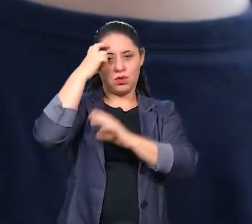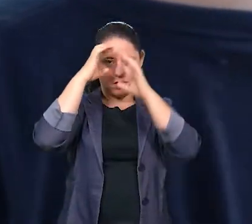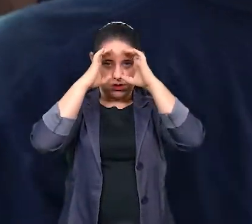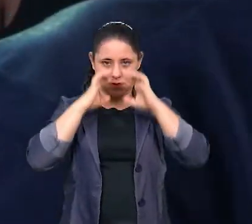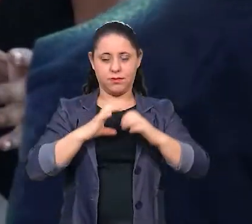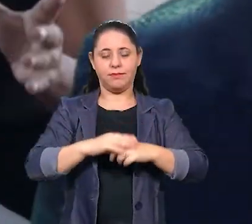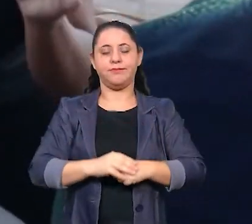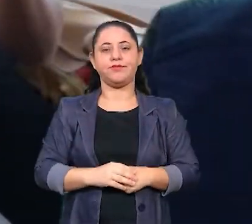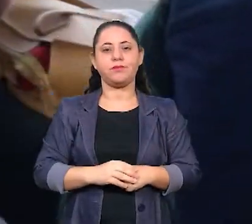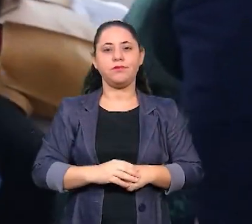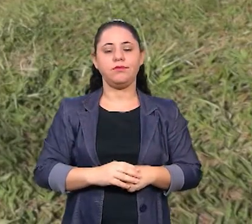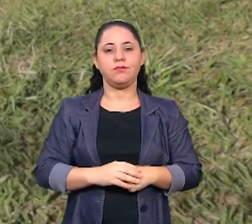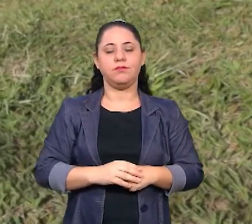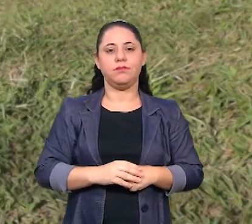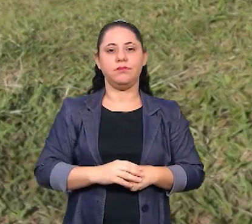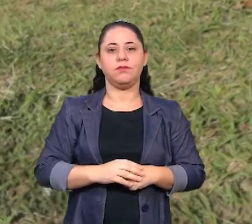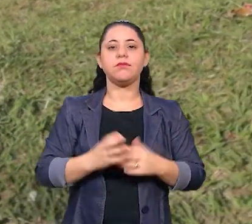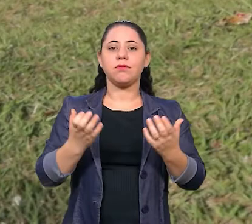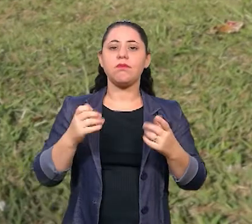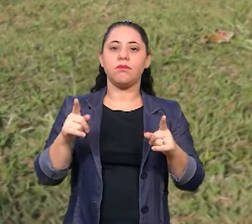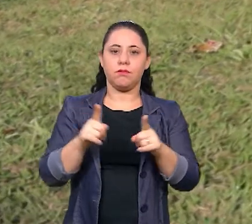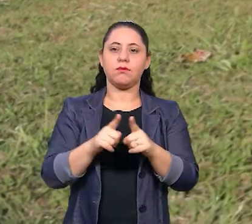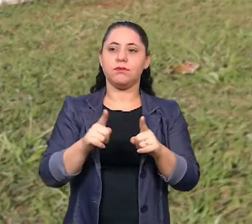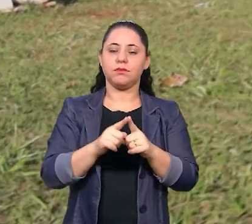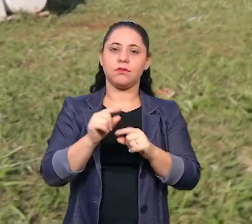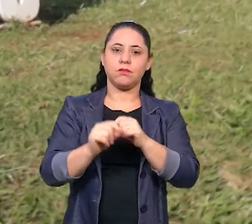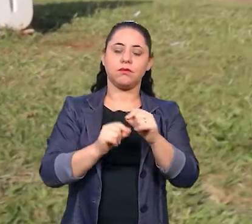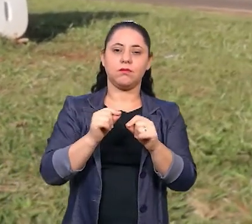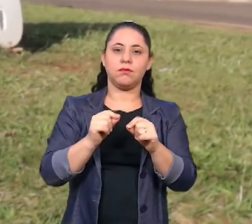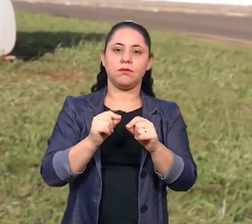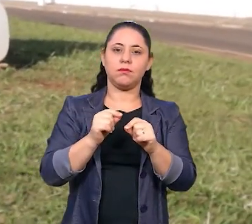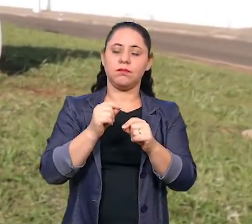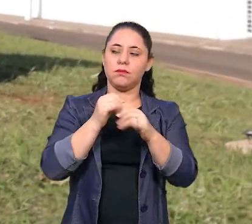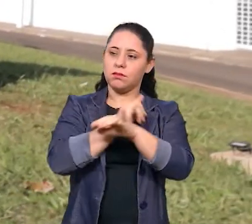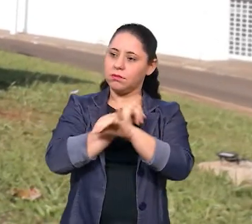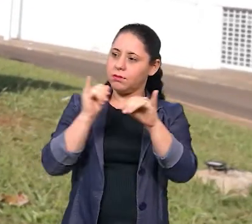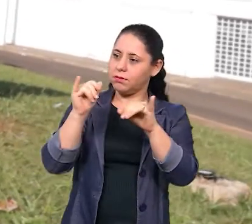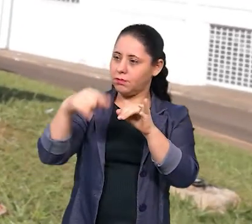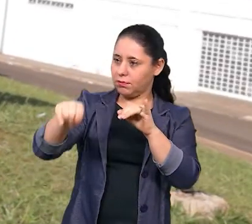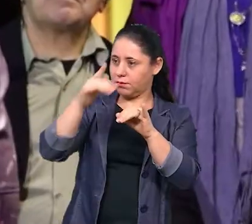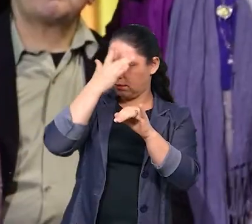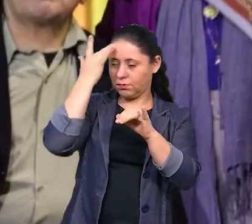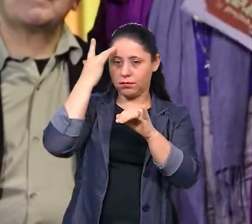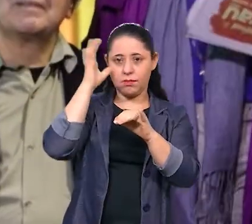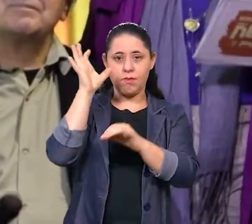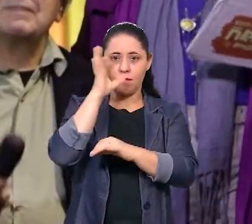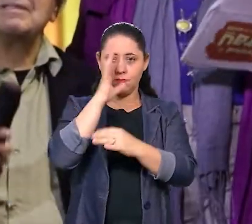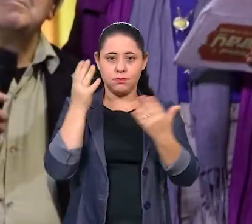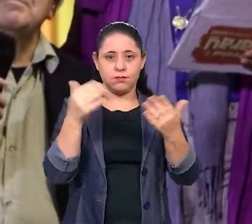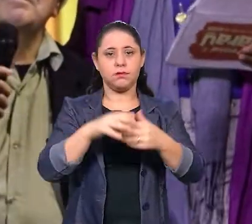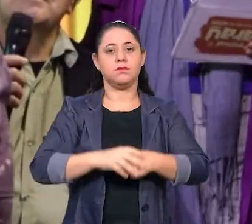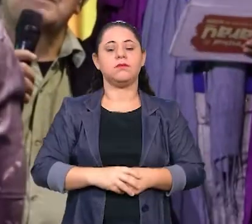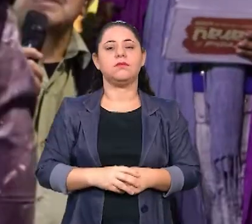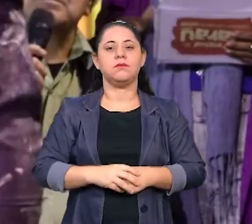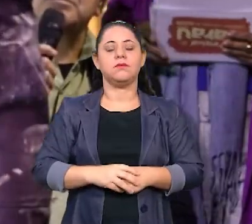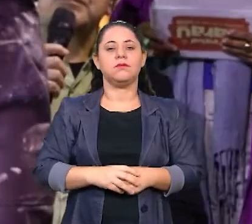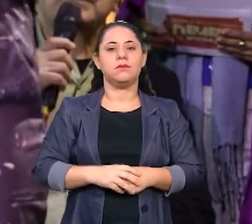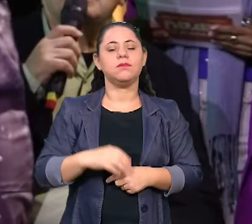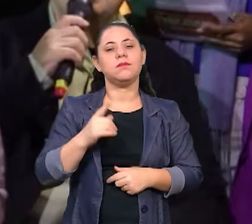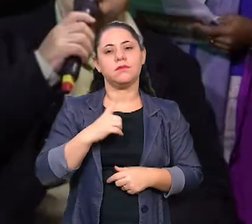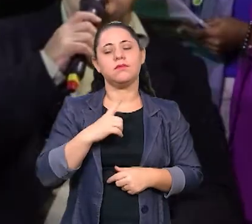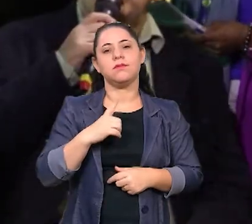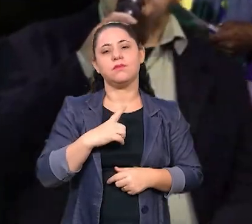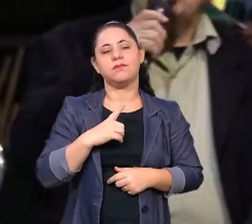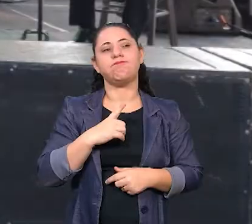eu gostaria também que você deixasse um recado para as pessoas que estão nos assistindo, que têm aquele desejo, né, de